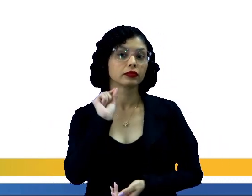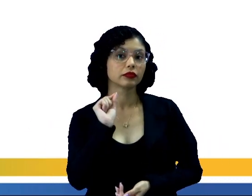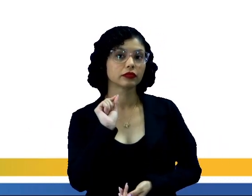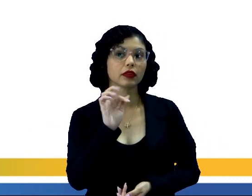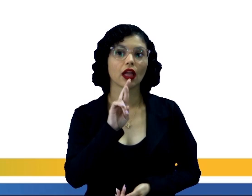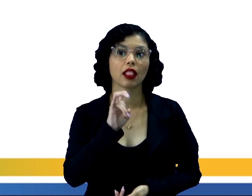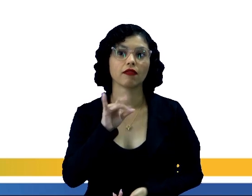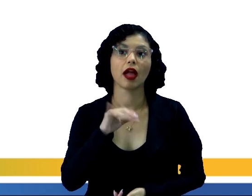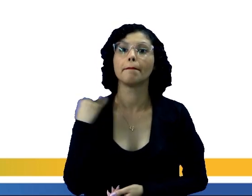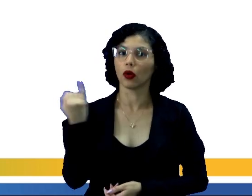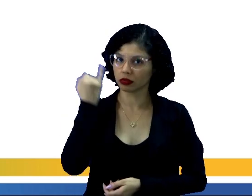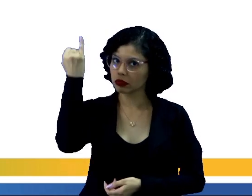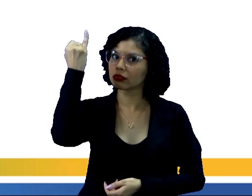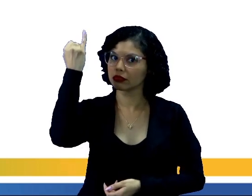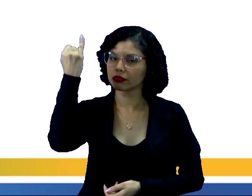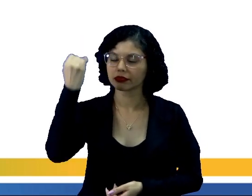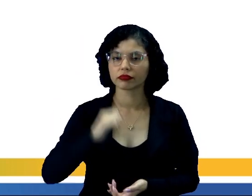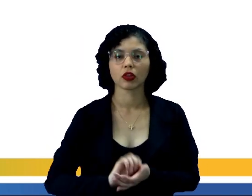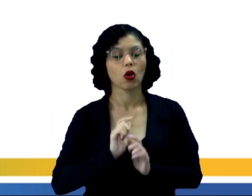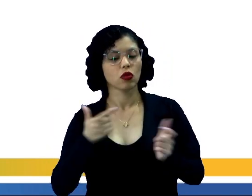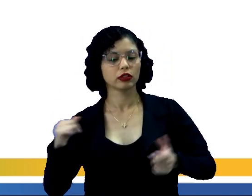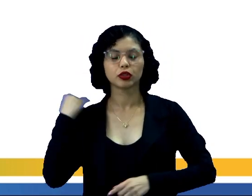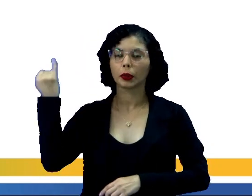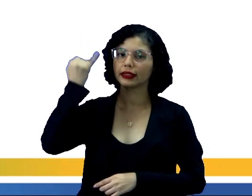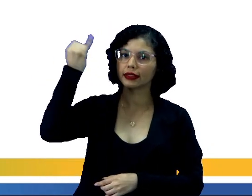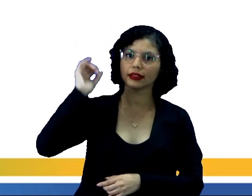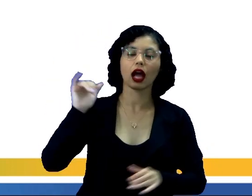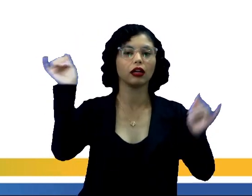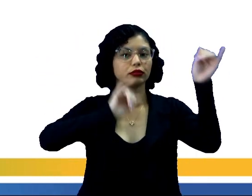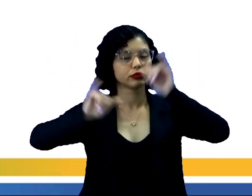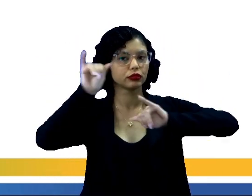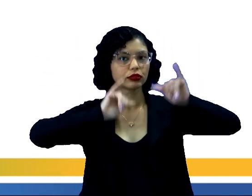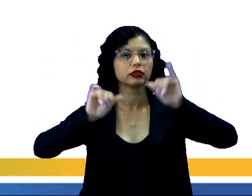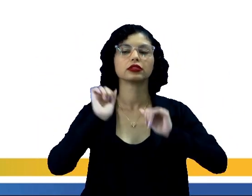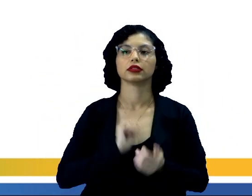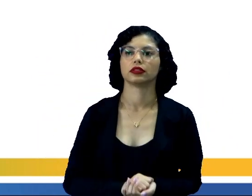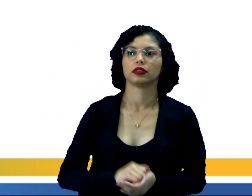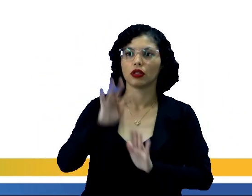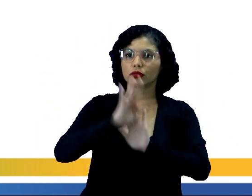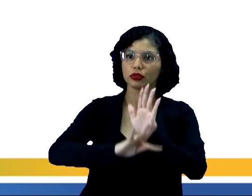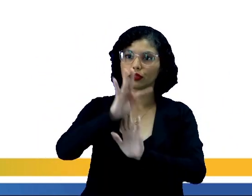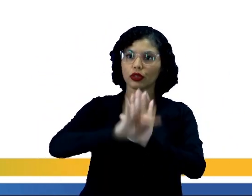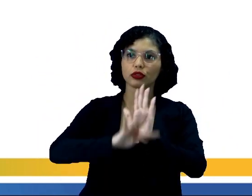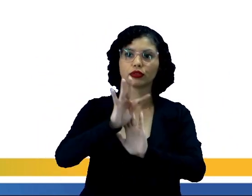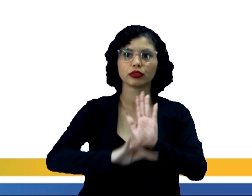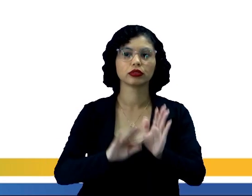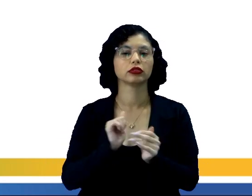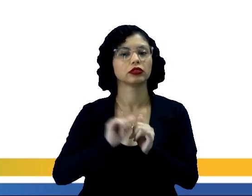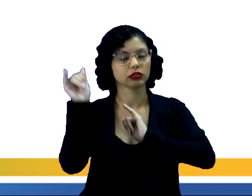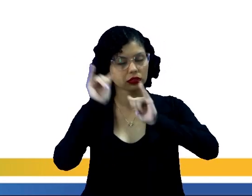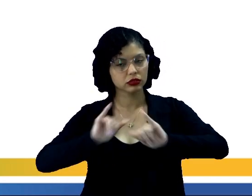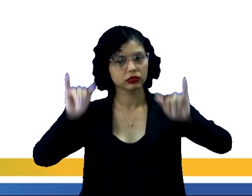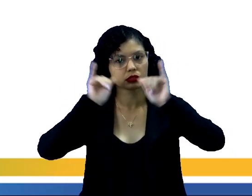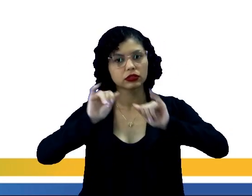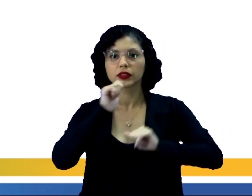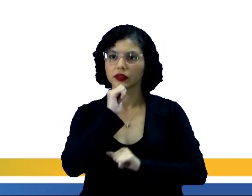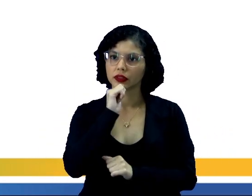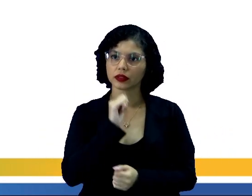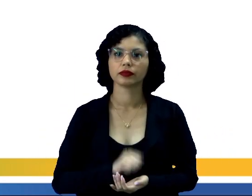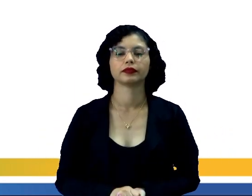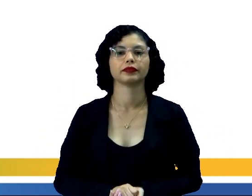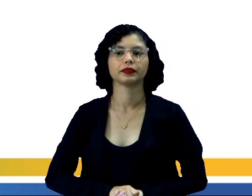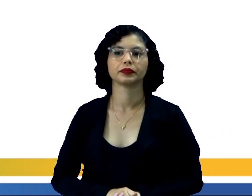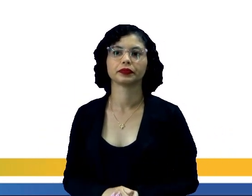Relevância, gente, é importância. Então, com grande importância, a notícia, né, os textos noticiosos são veiculados no